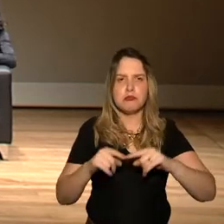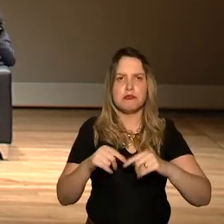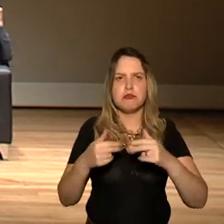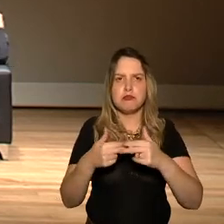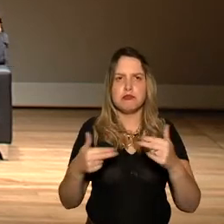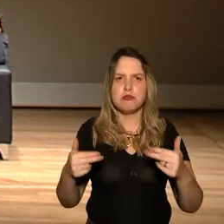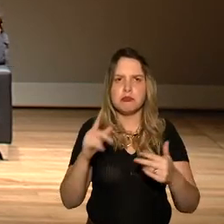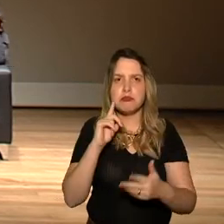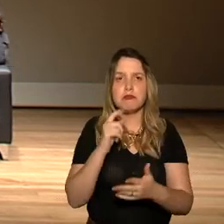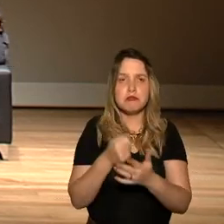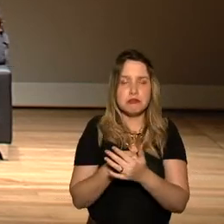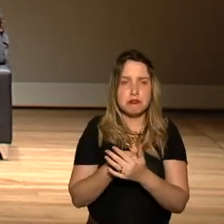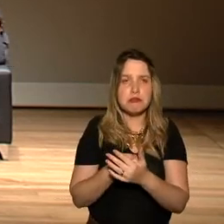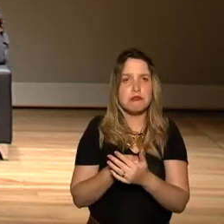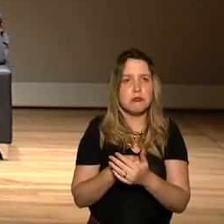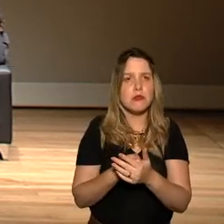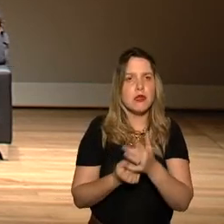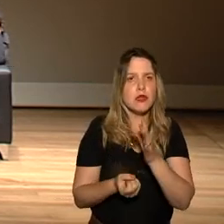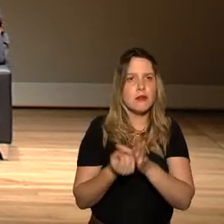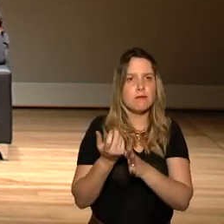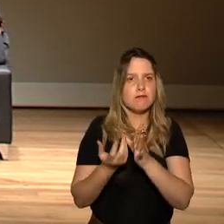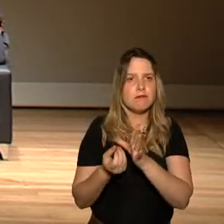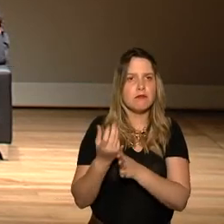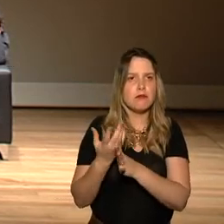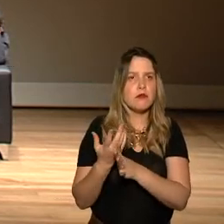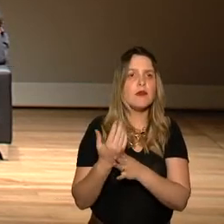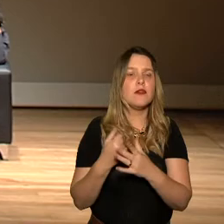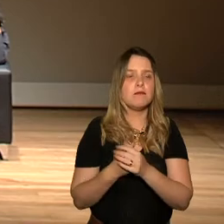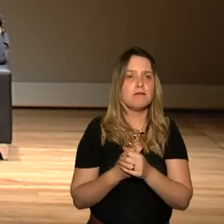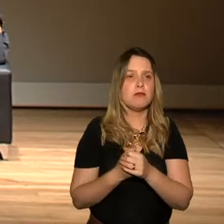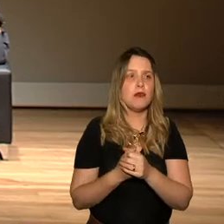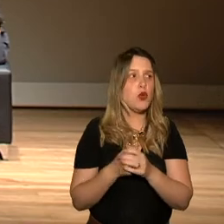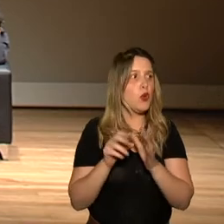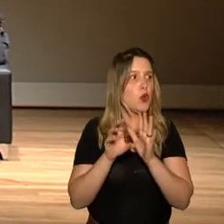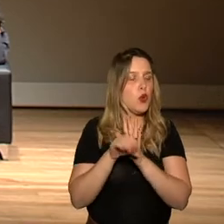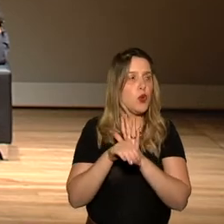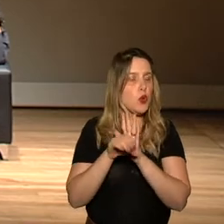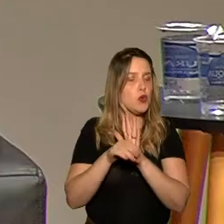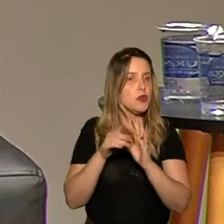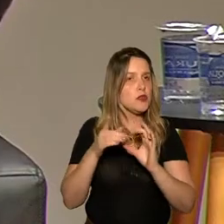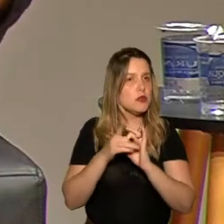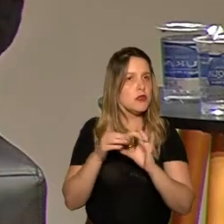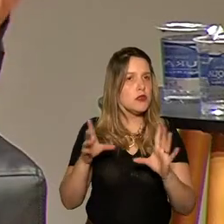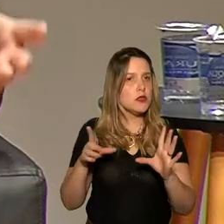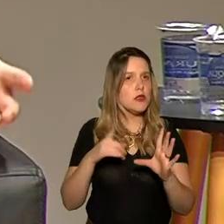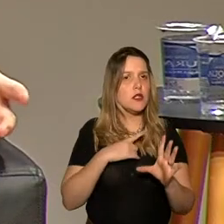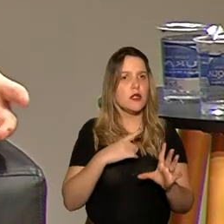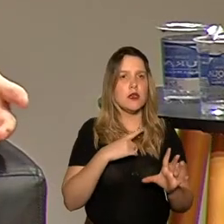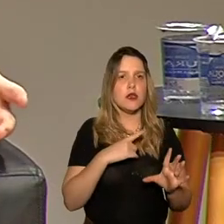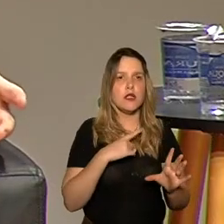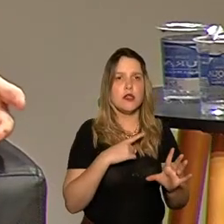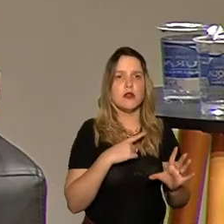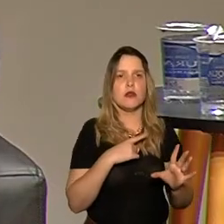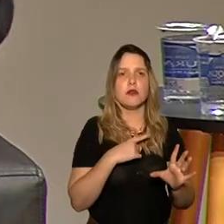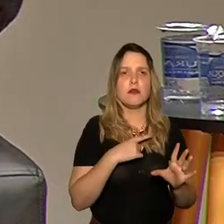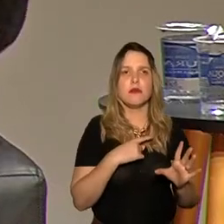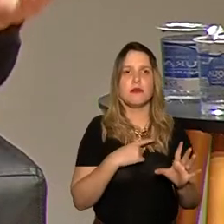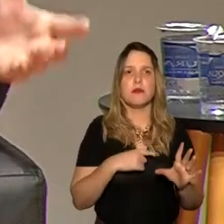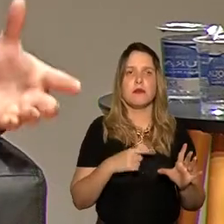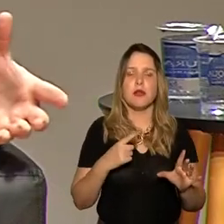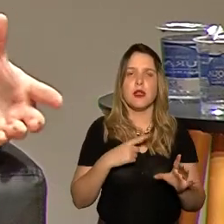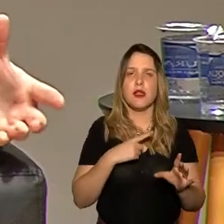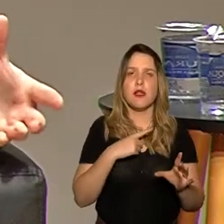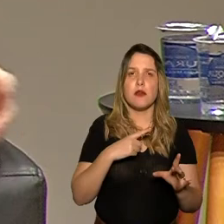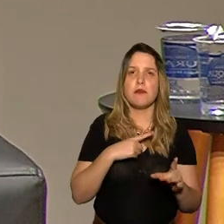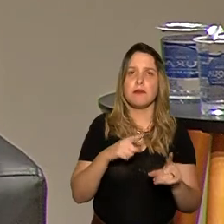esse não é o desejo o desejo é integração e não um centro privilegiado em detrimento do seu entorno que